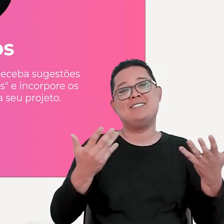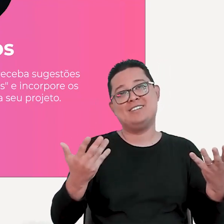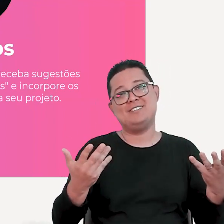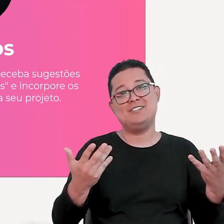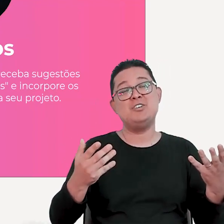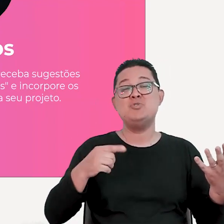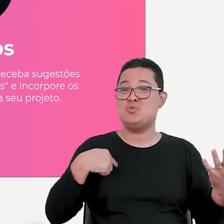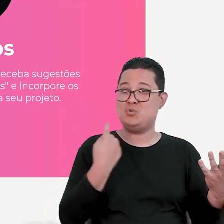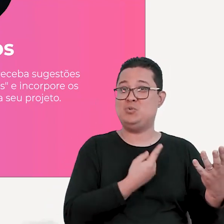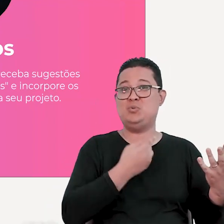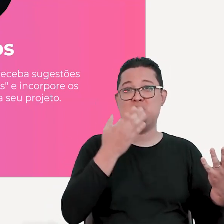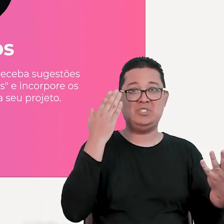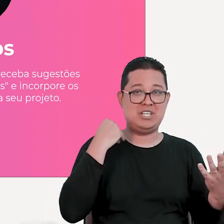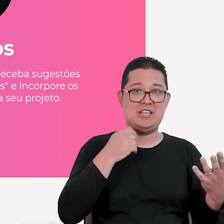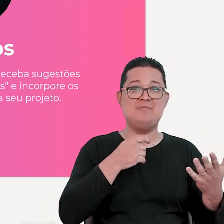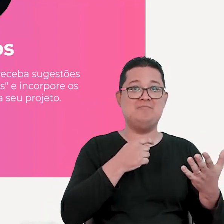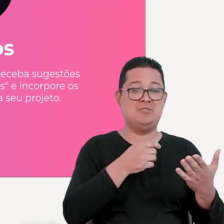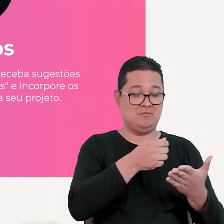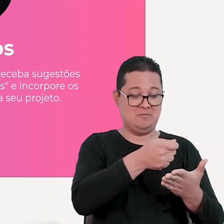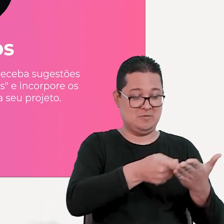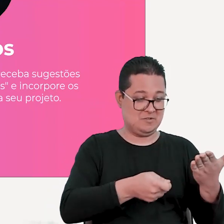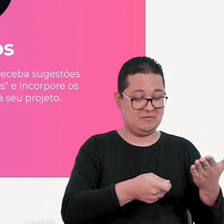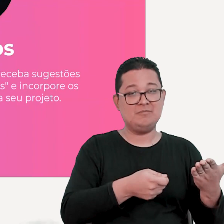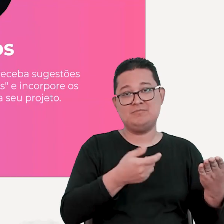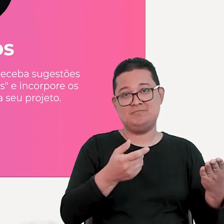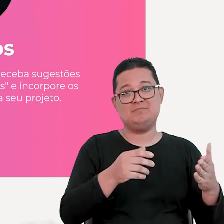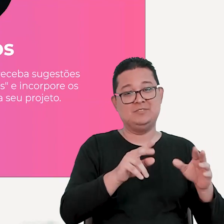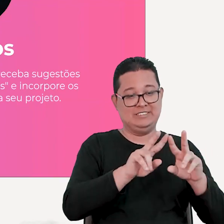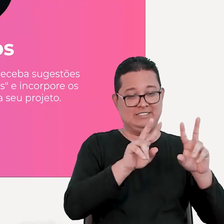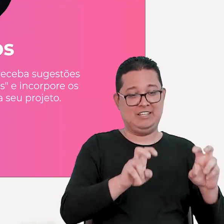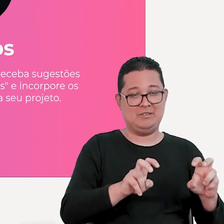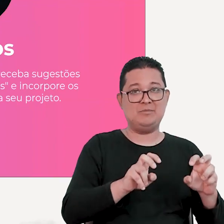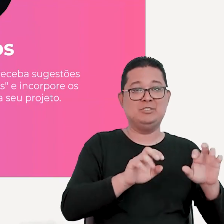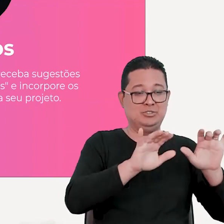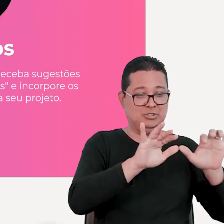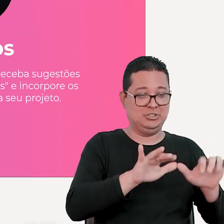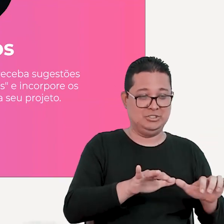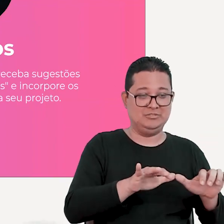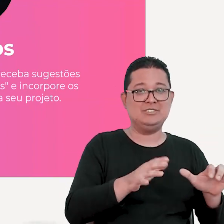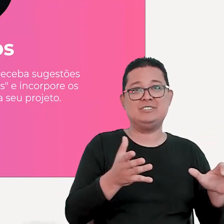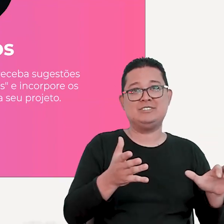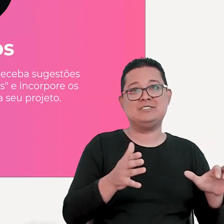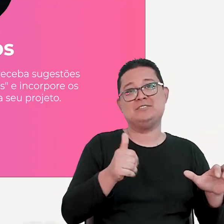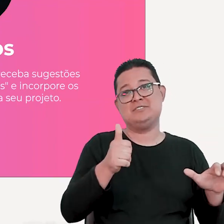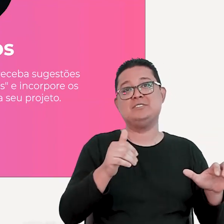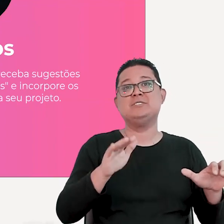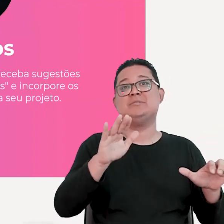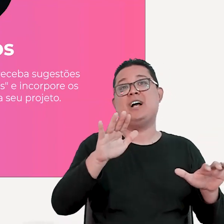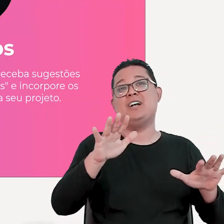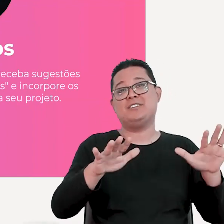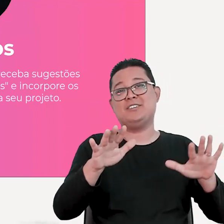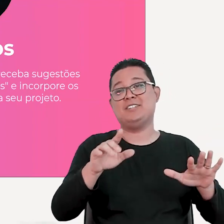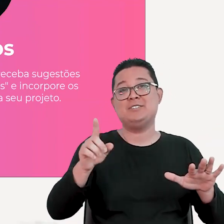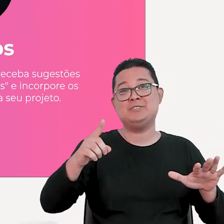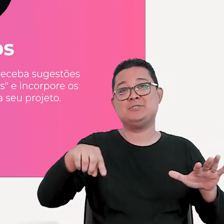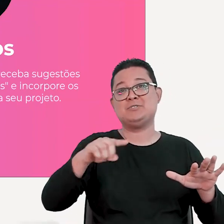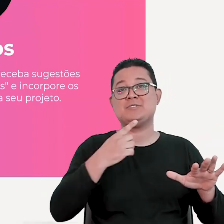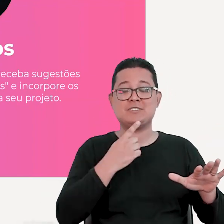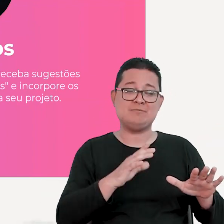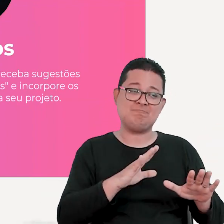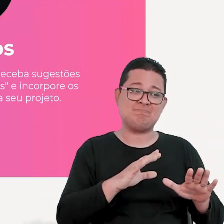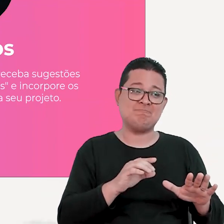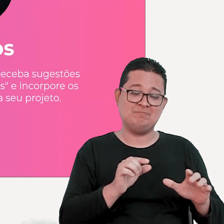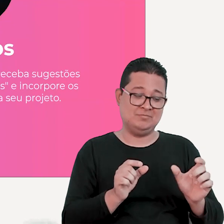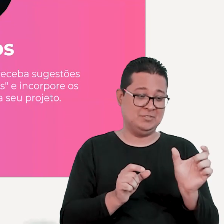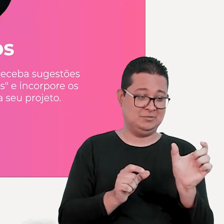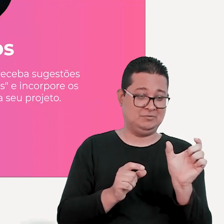sabe prototipar. Então, dificilmente alguém vai falar assim, olha, esse botão está um pouco alinhado à esquerda. Eu acho que ele deveria